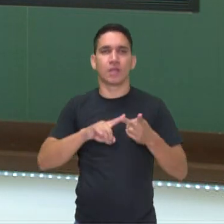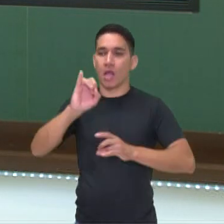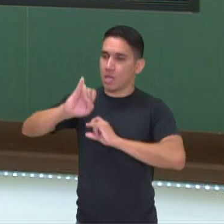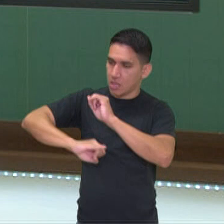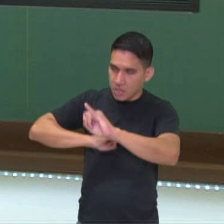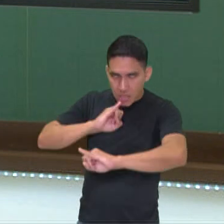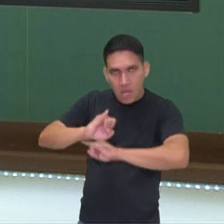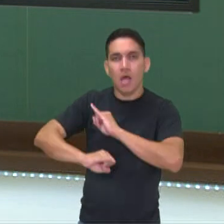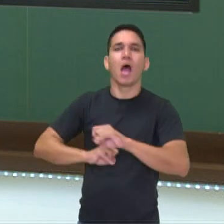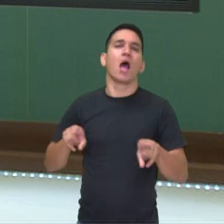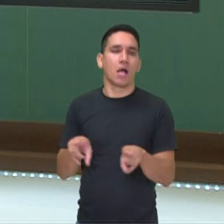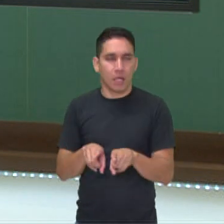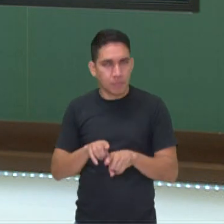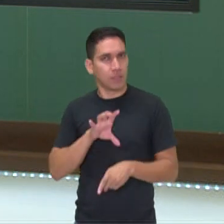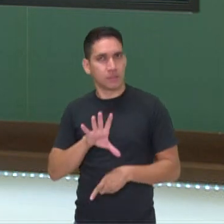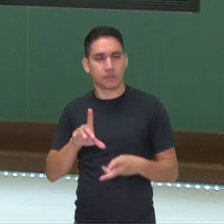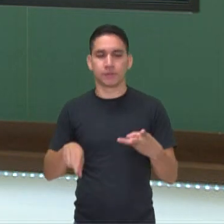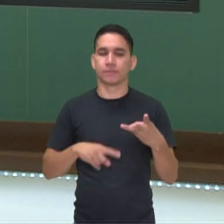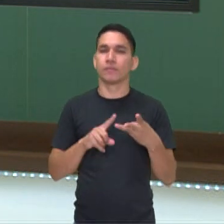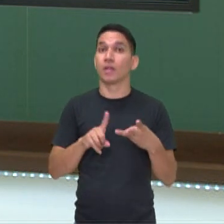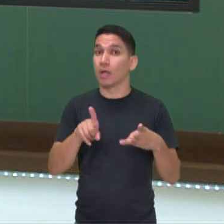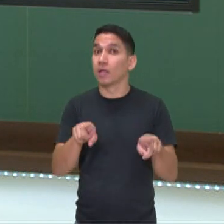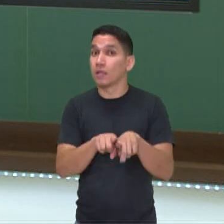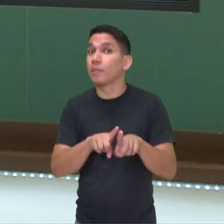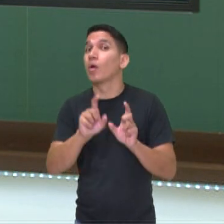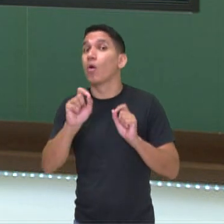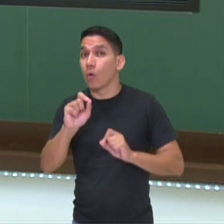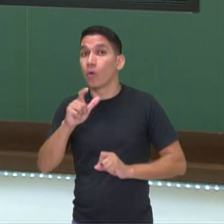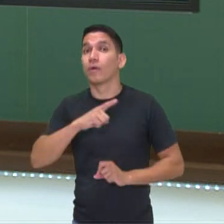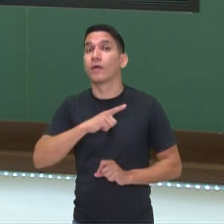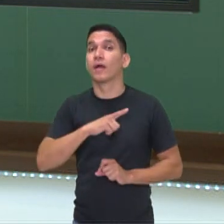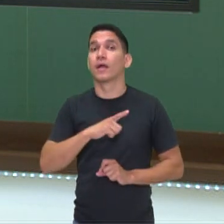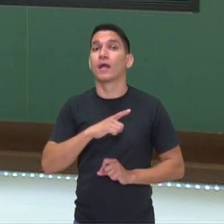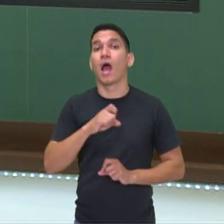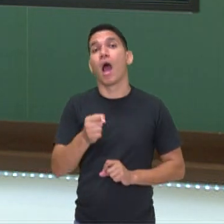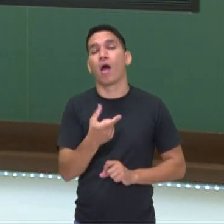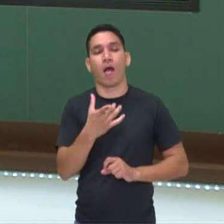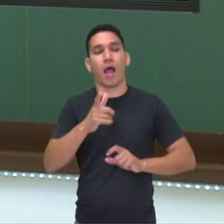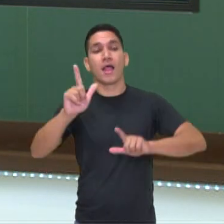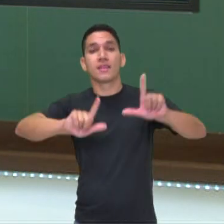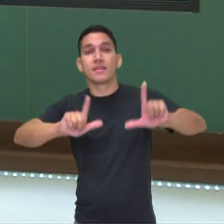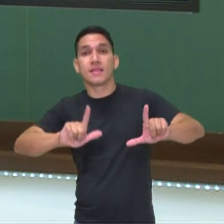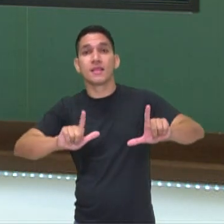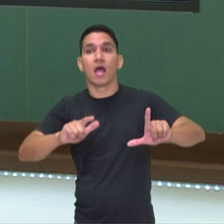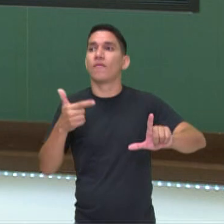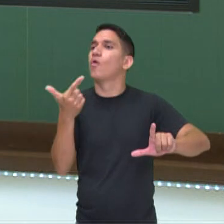sendo transmitida desse jeito, nós temos inclusive as transmissões televisivas